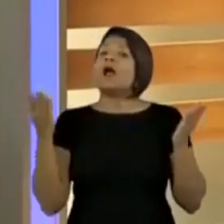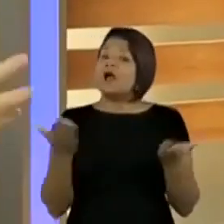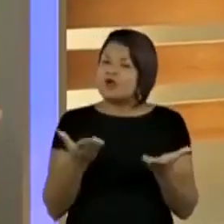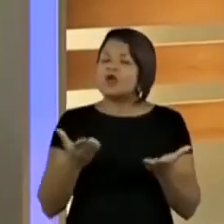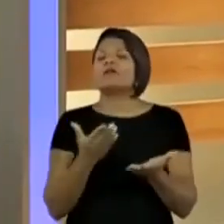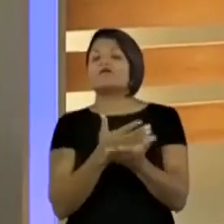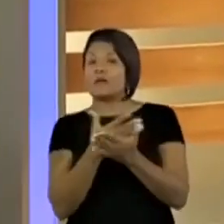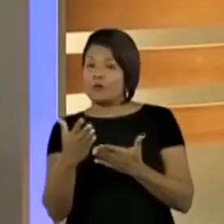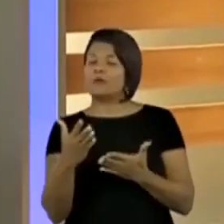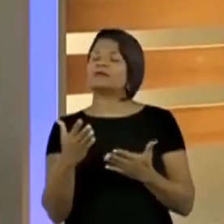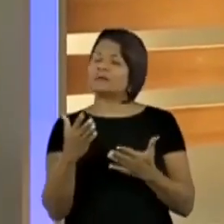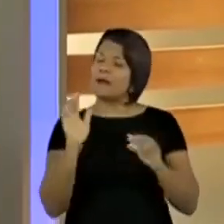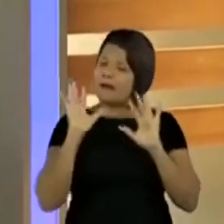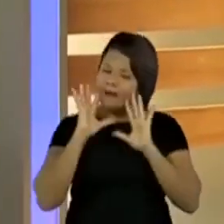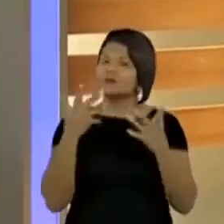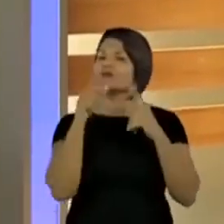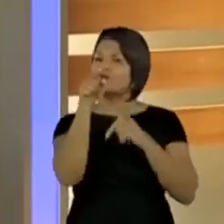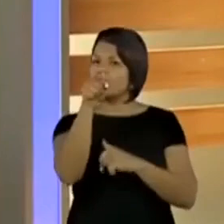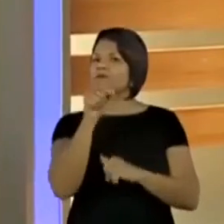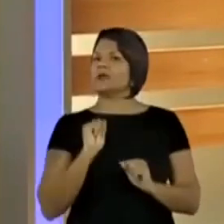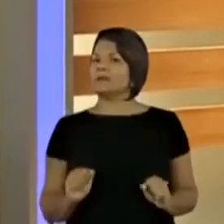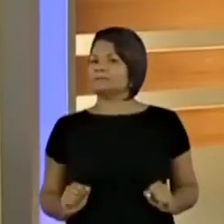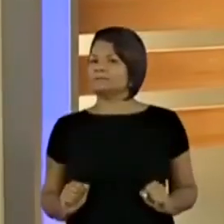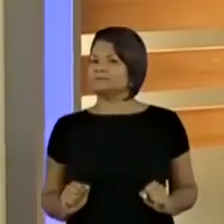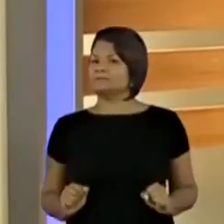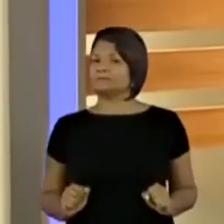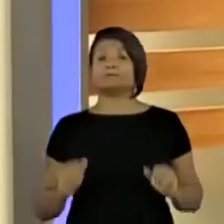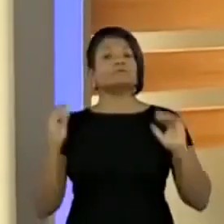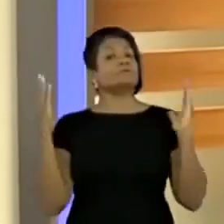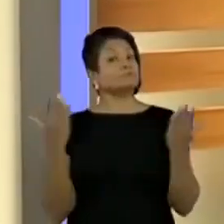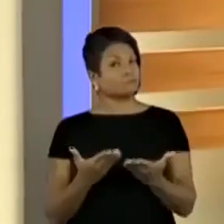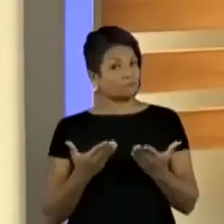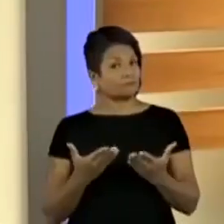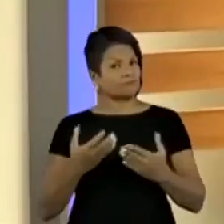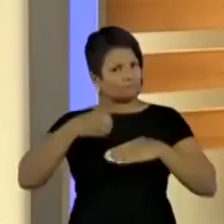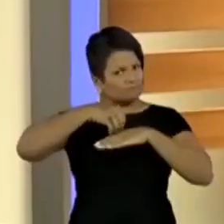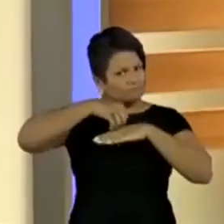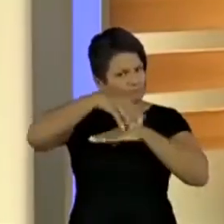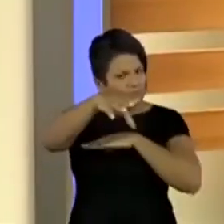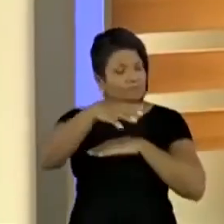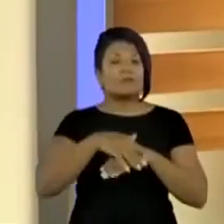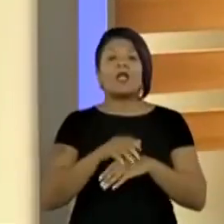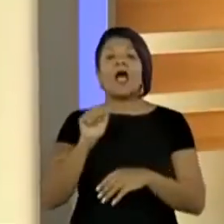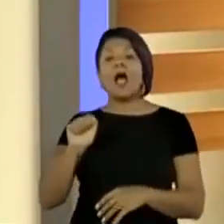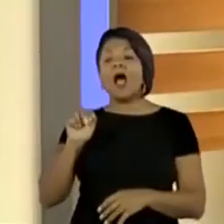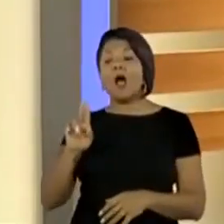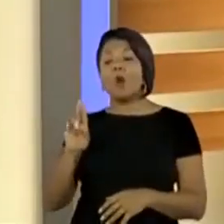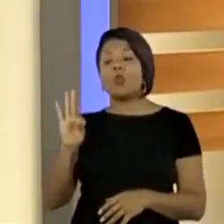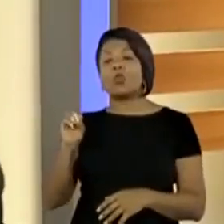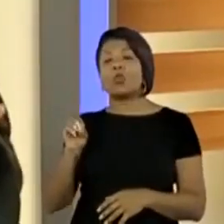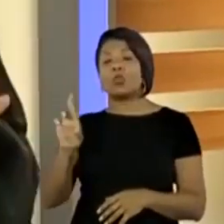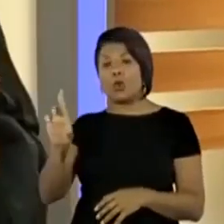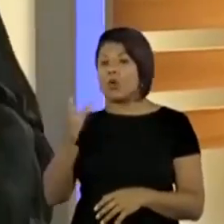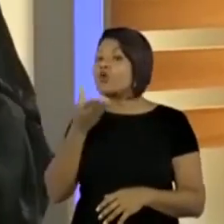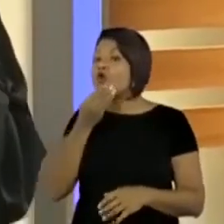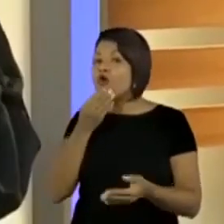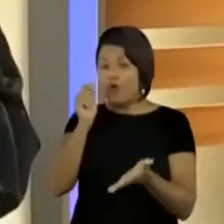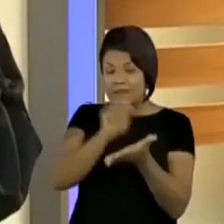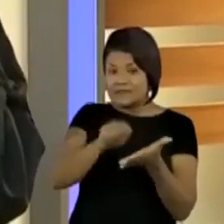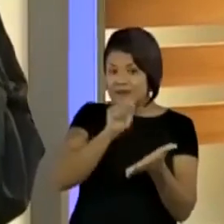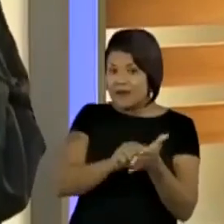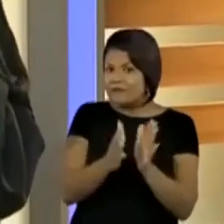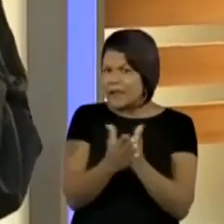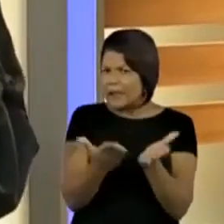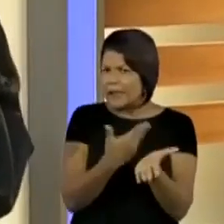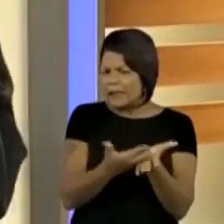começar a destruncar isso aí, tudo bem? Vamos hoje trabalhar um autor que geralmente vocês